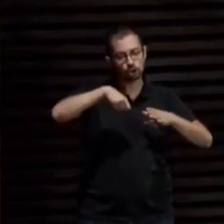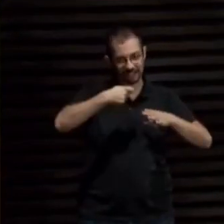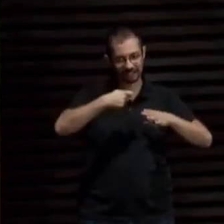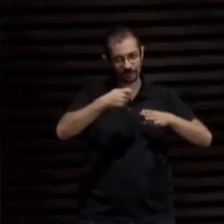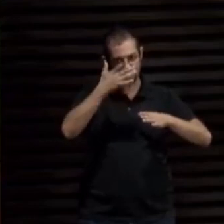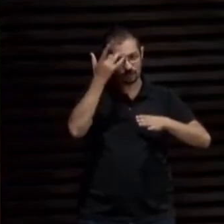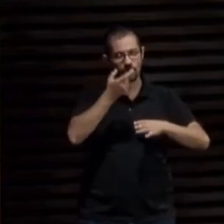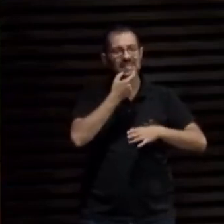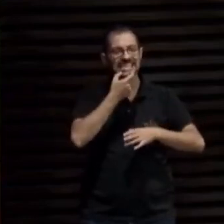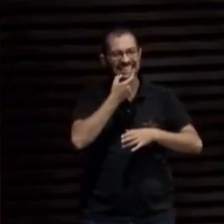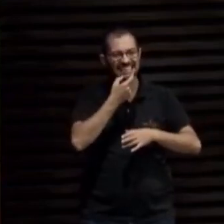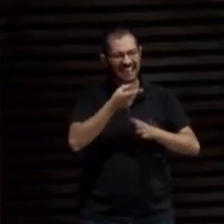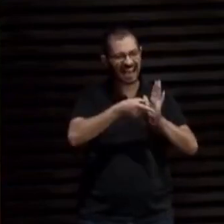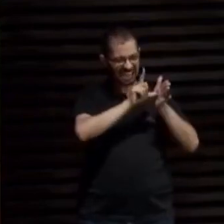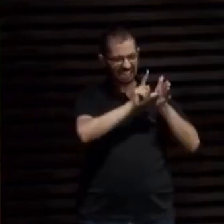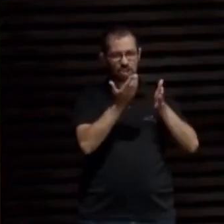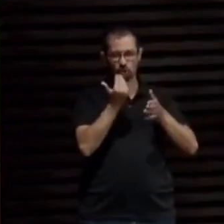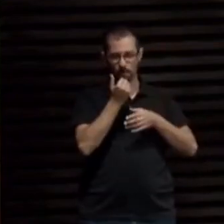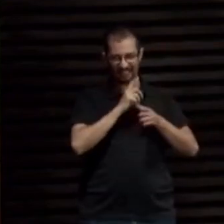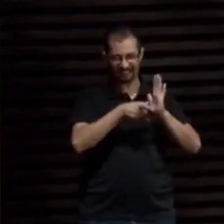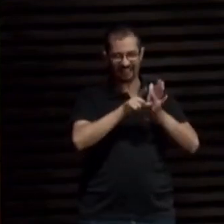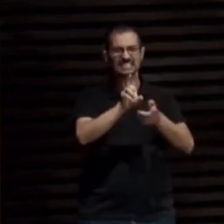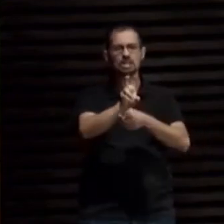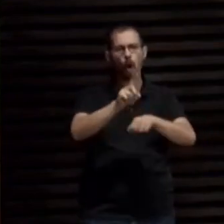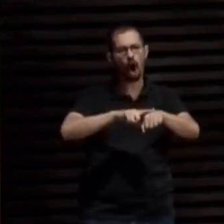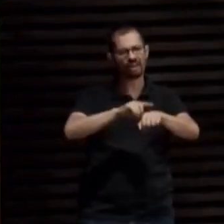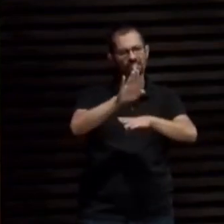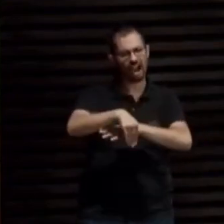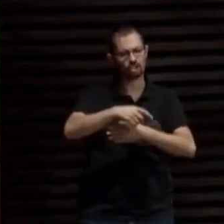Inglês, janta cedo, 5 horas.